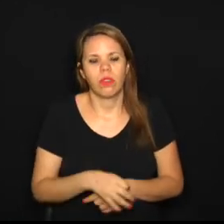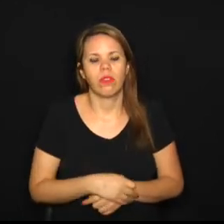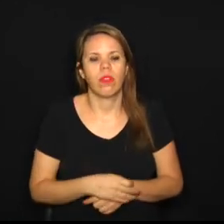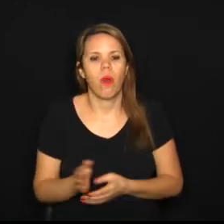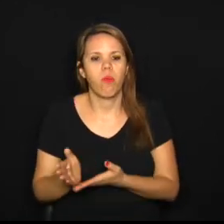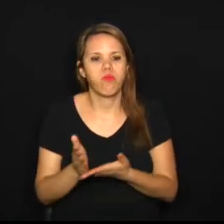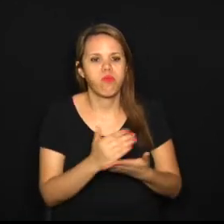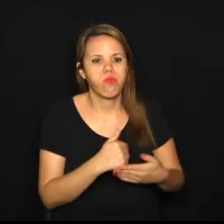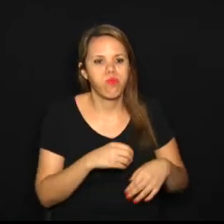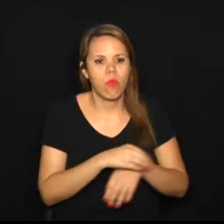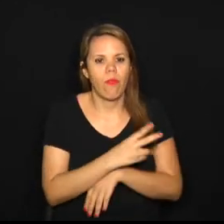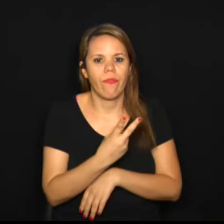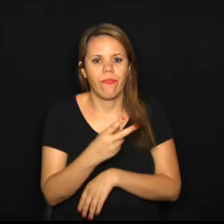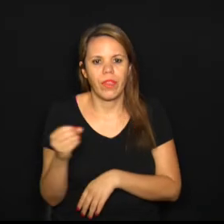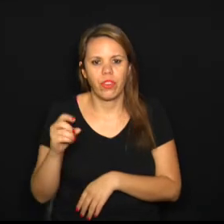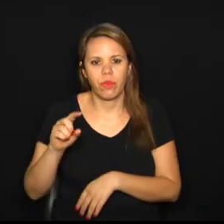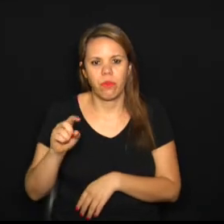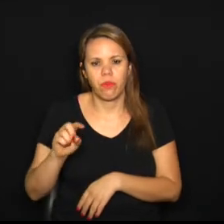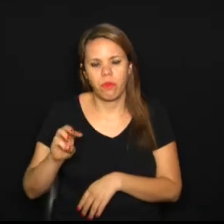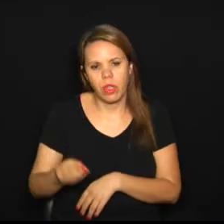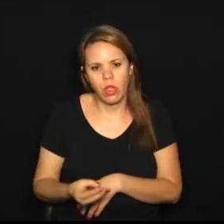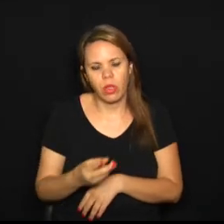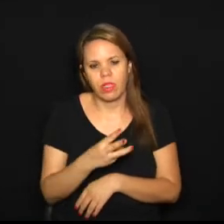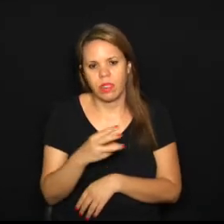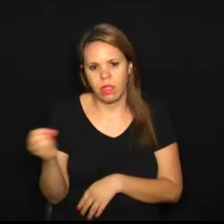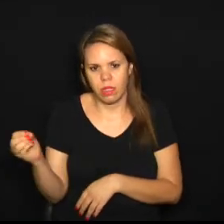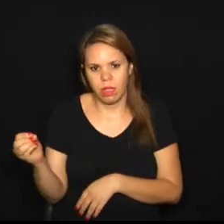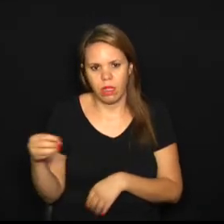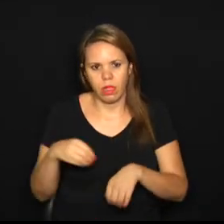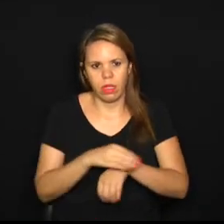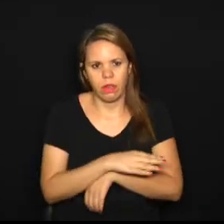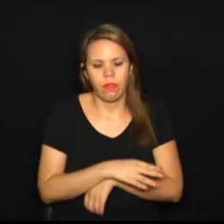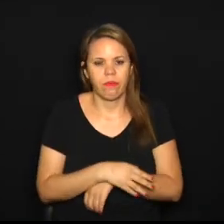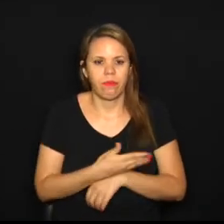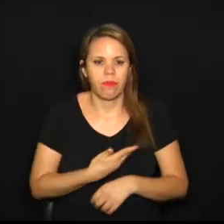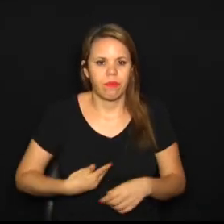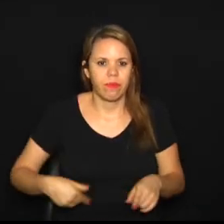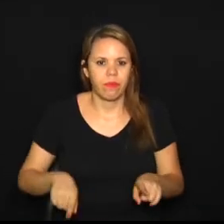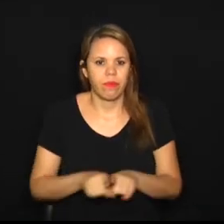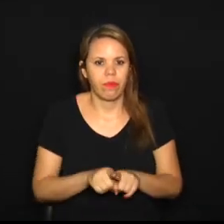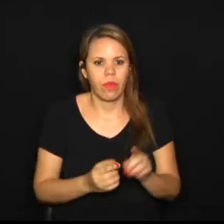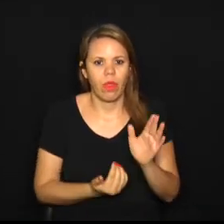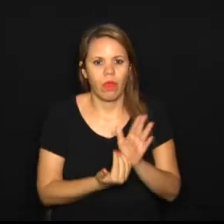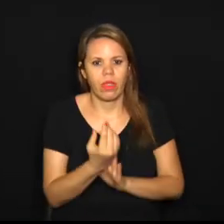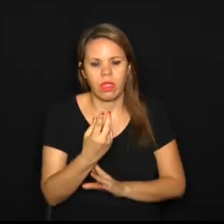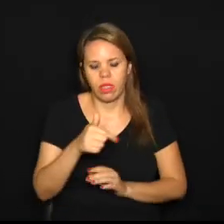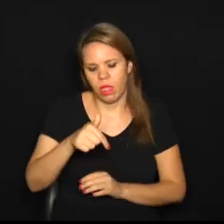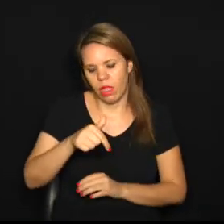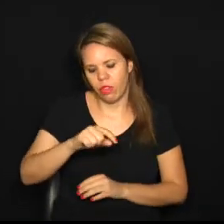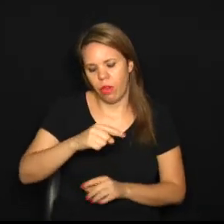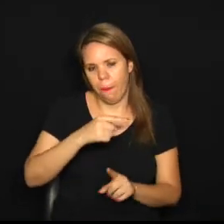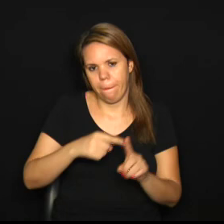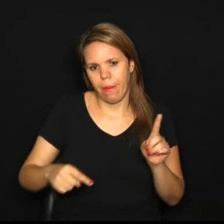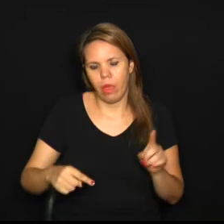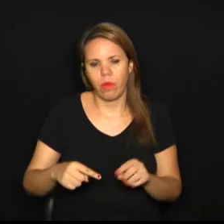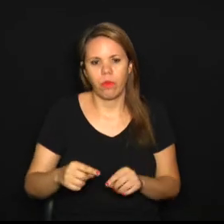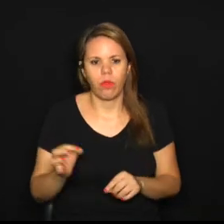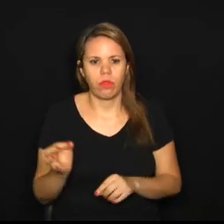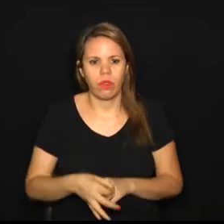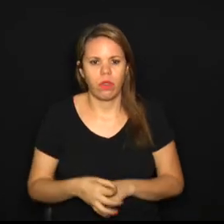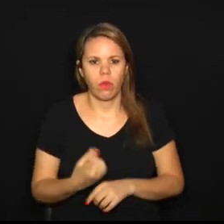o repasse foi de 20.300.000. As transferências do Estado tiveram um aumento de 7,5%. A arrecadação total foi de